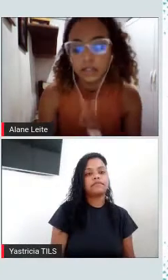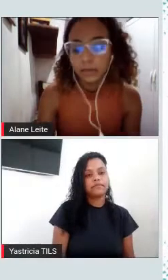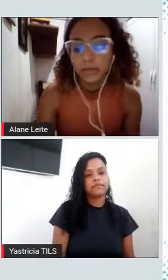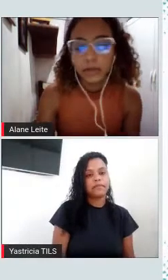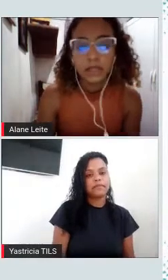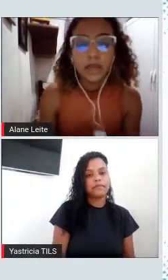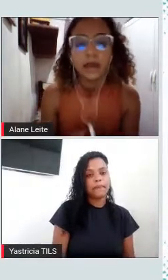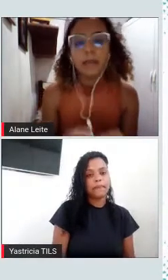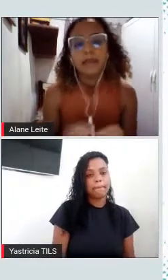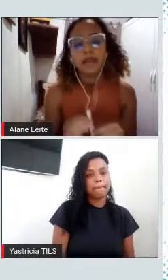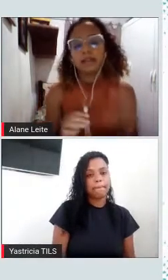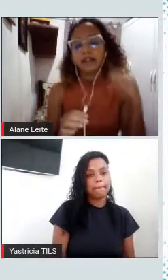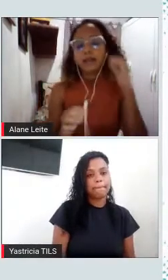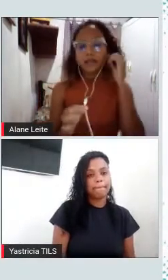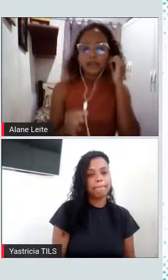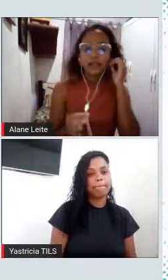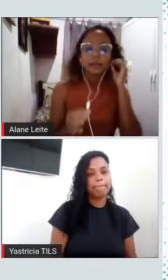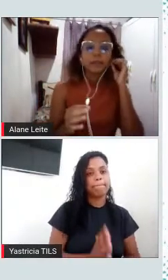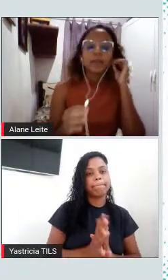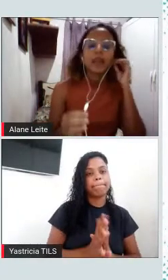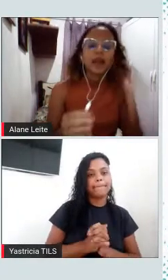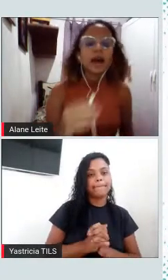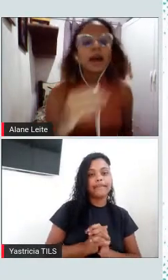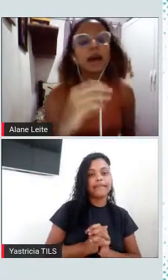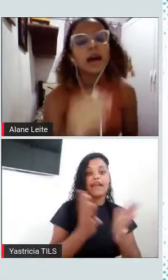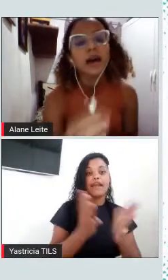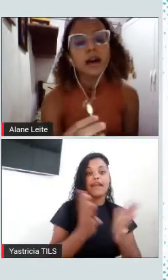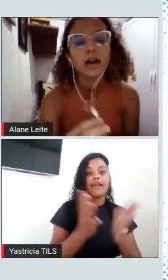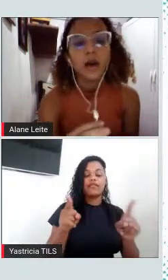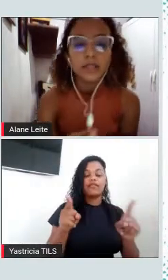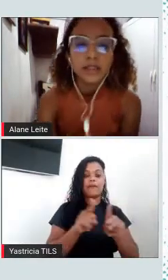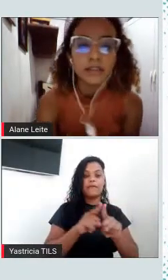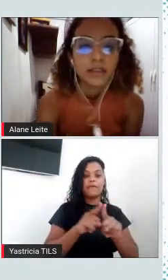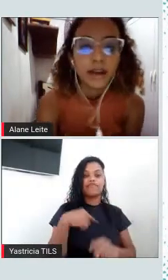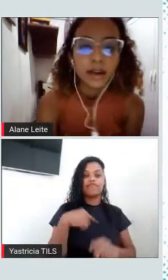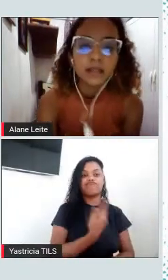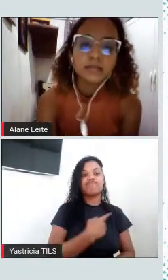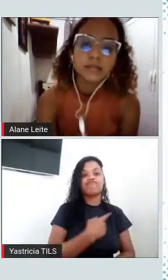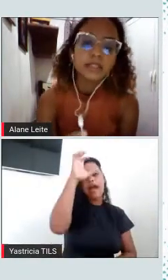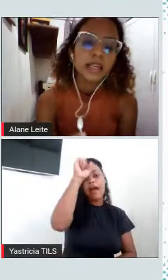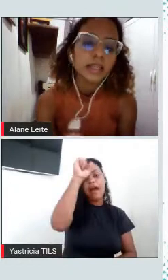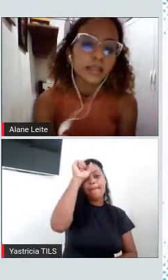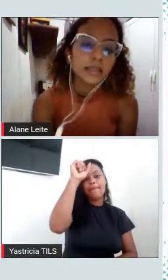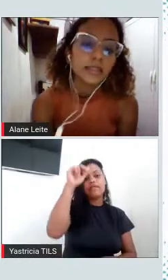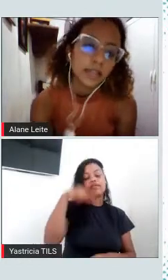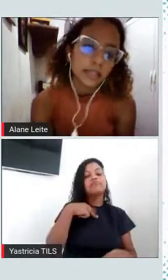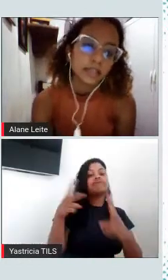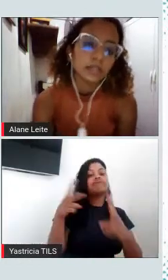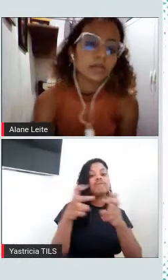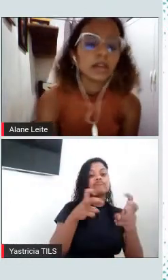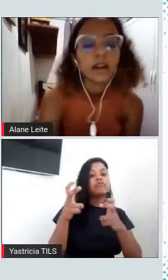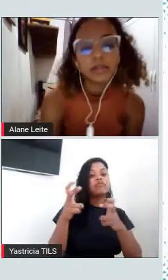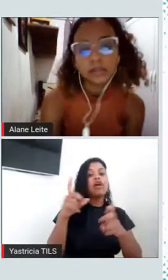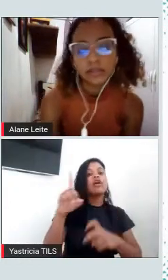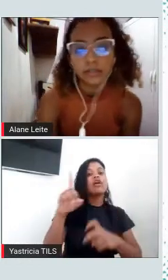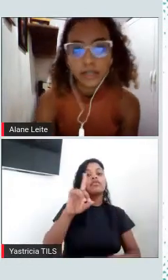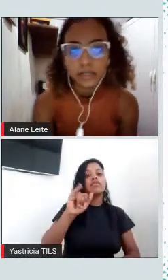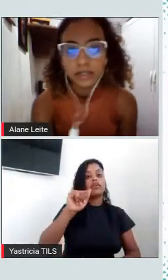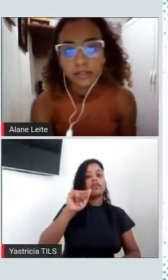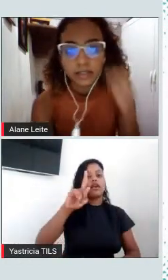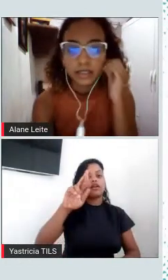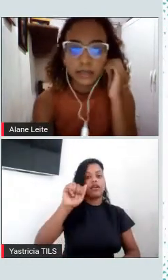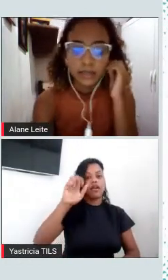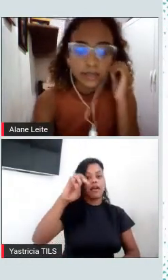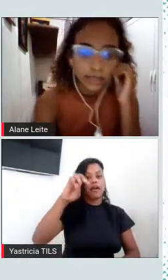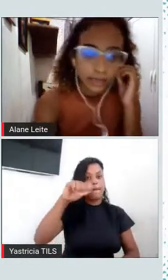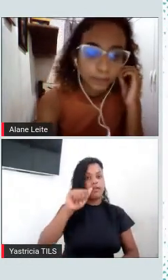Além disso, a gente também vai aprender a observar o diagrama de fases, ou o gráfico